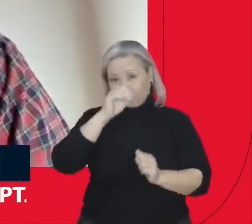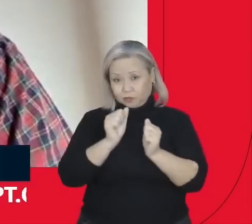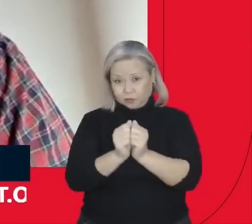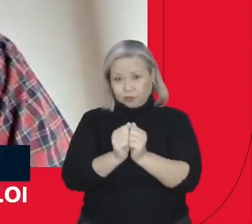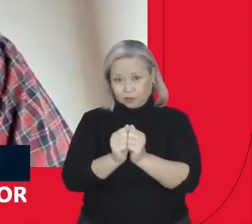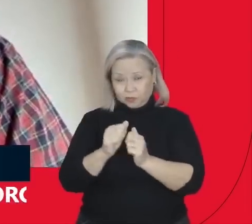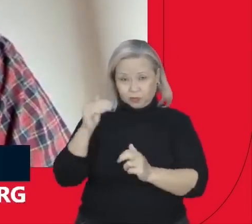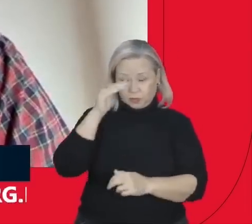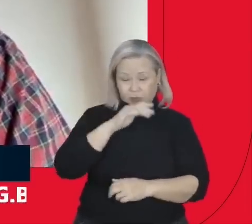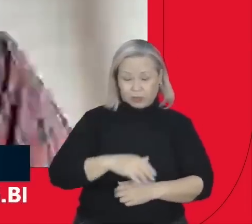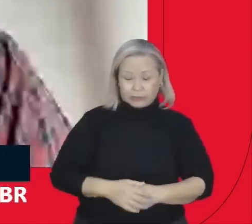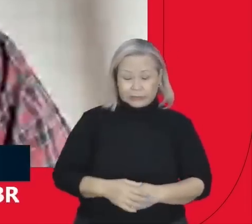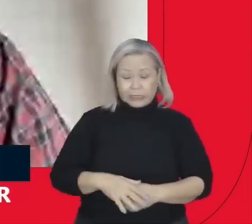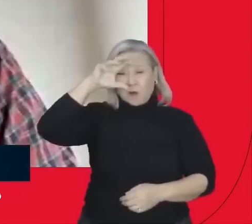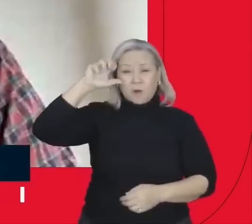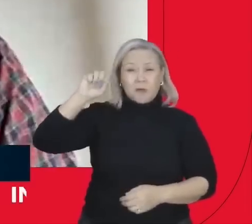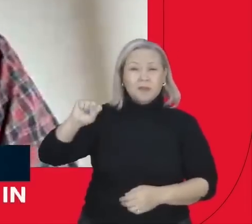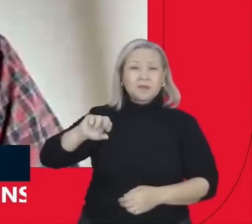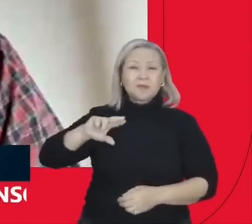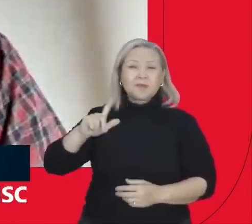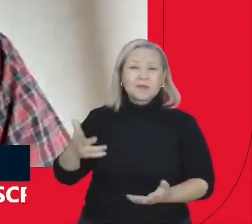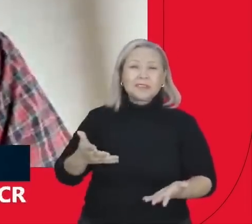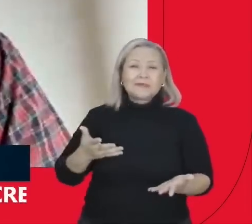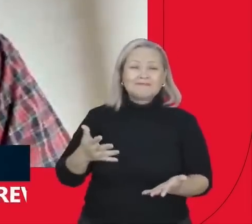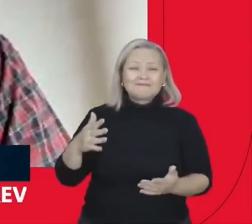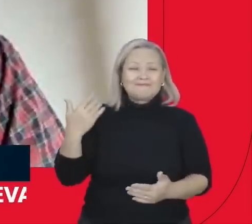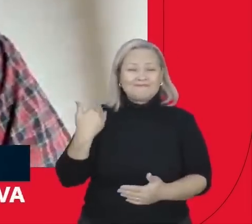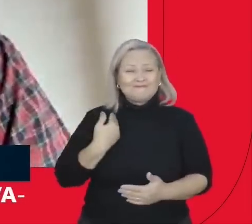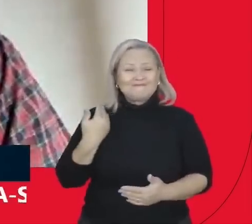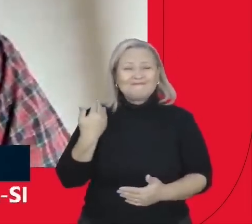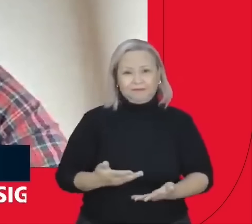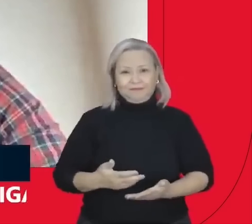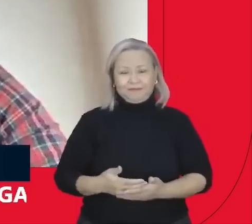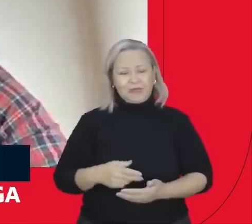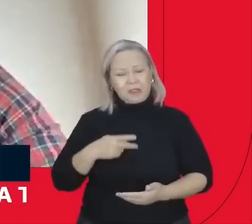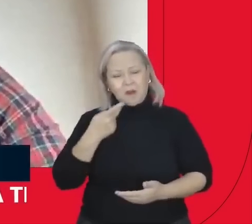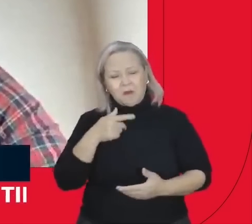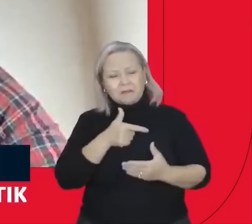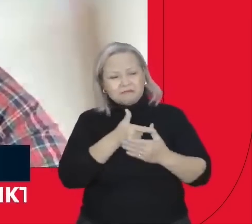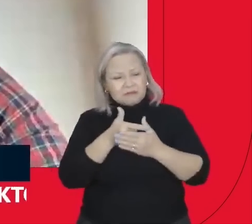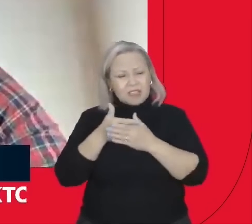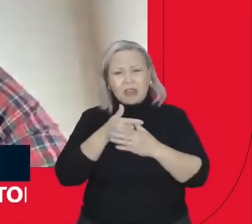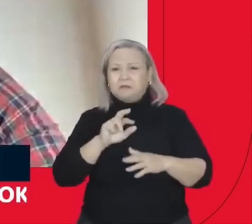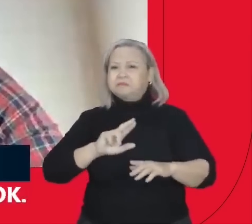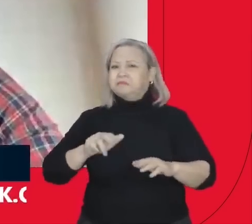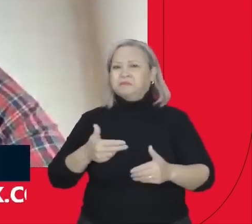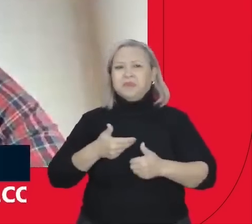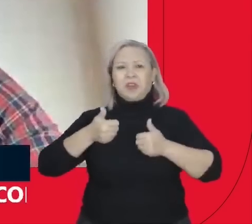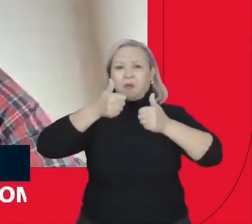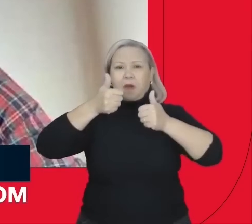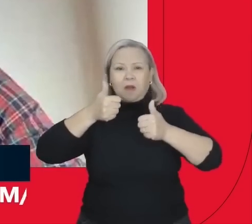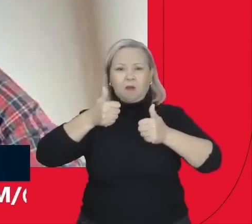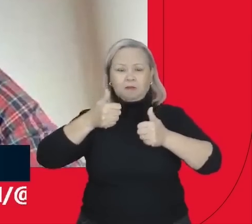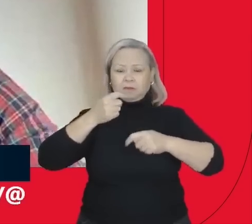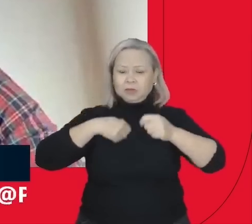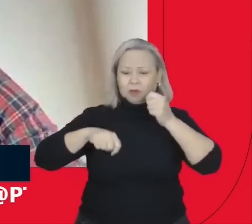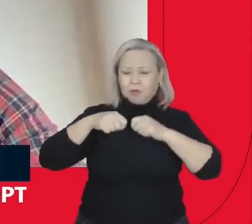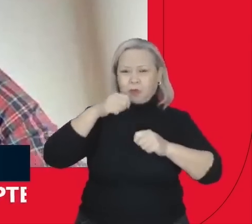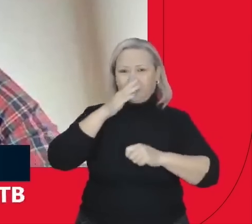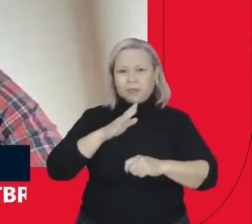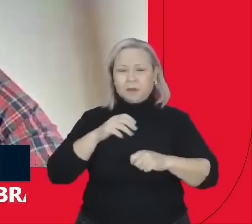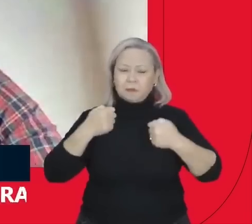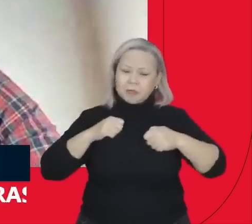sul mato-grossense está cansado de tanto ódio na política. Ao invés de portarmos arma, nós temos que portar